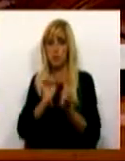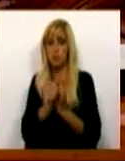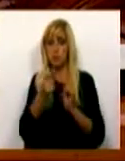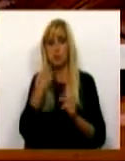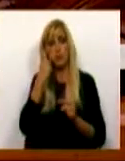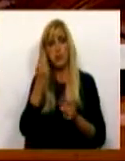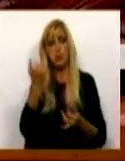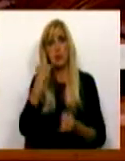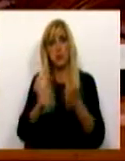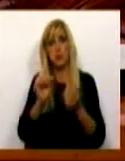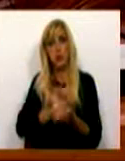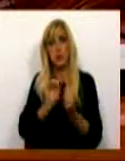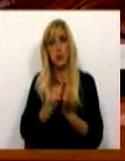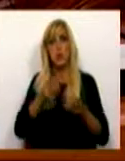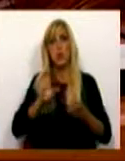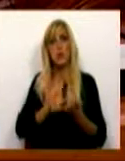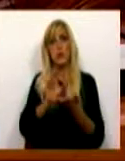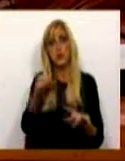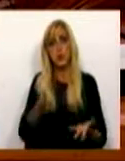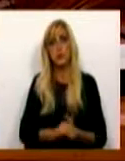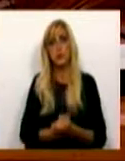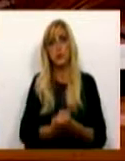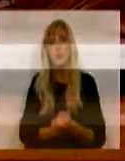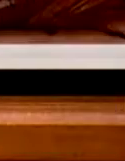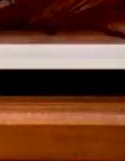risco e a adequação do investimento.